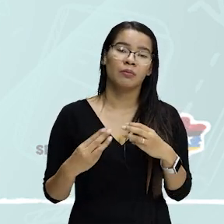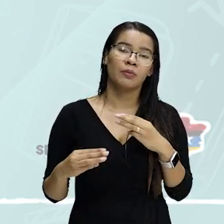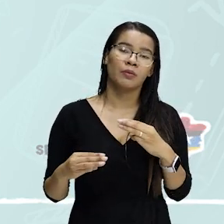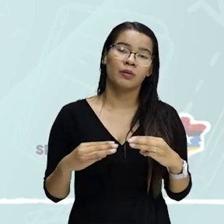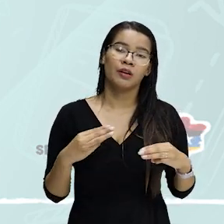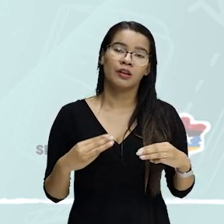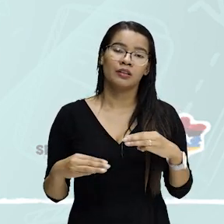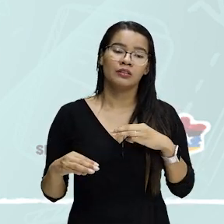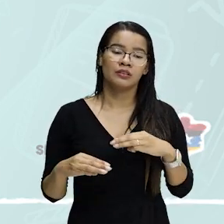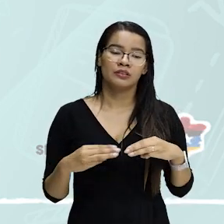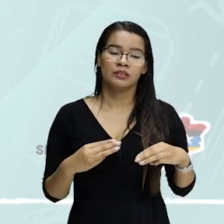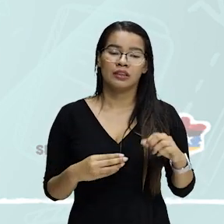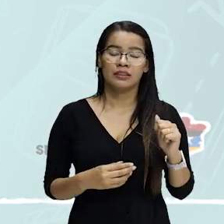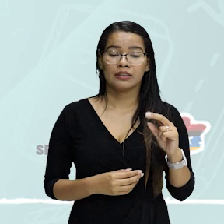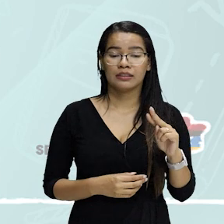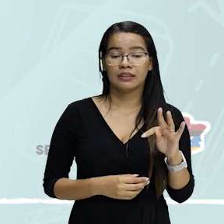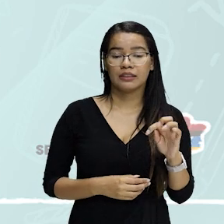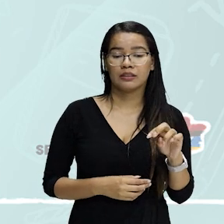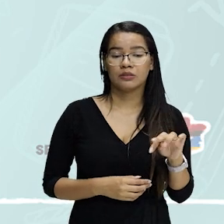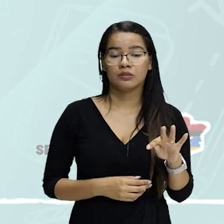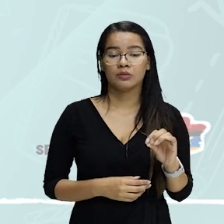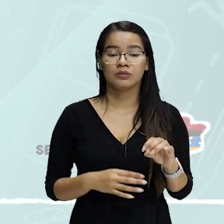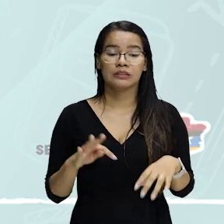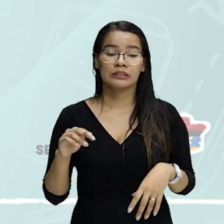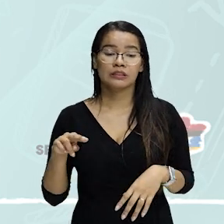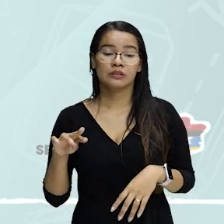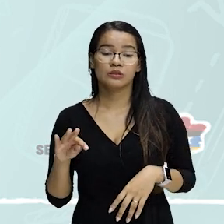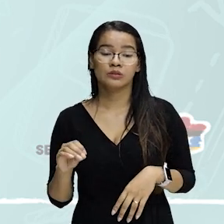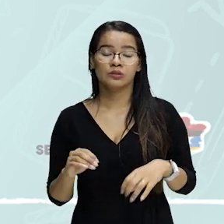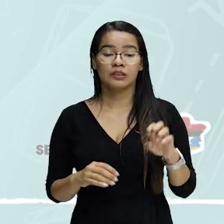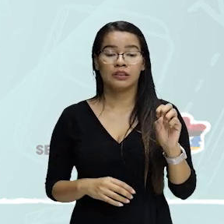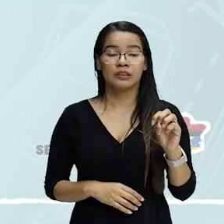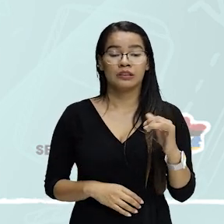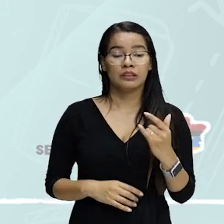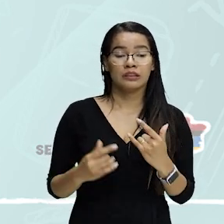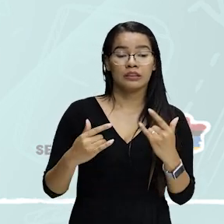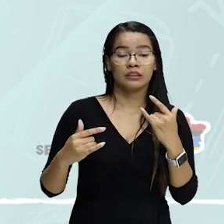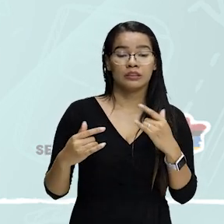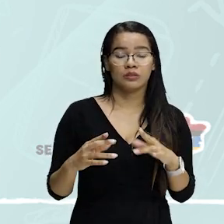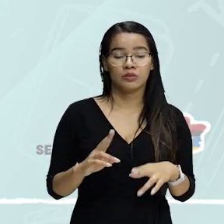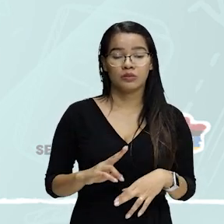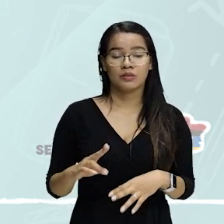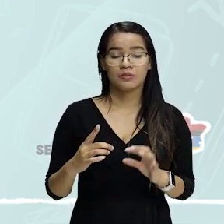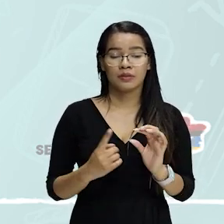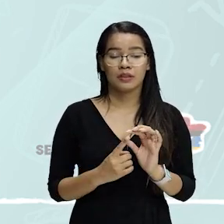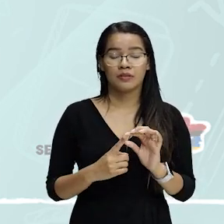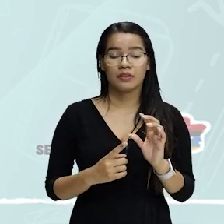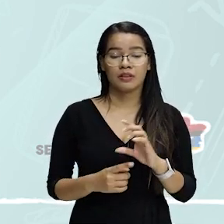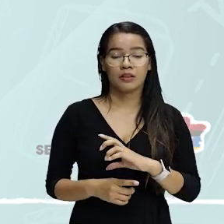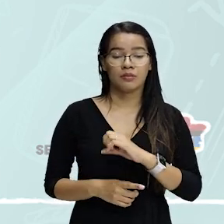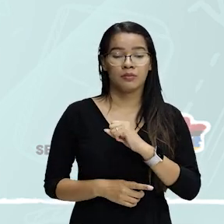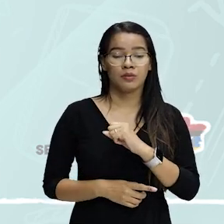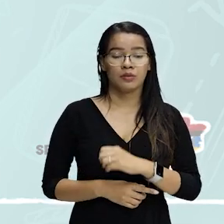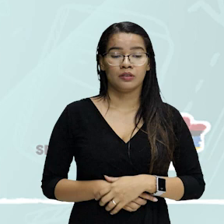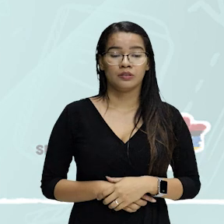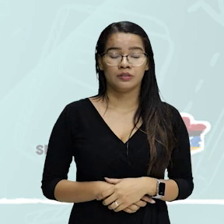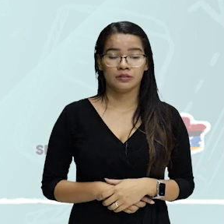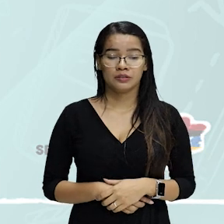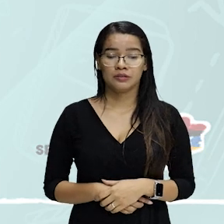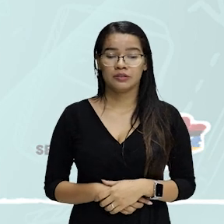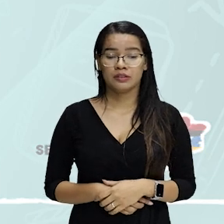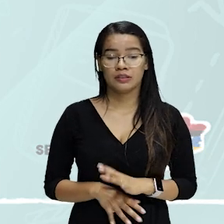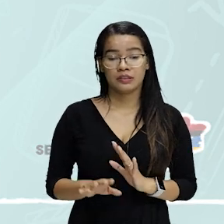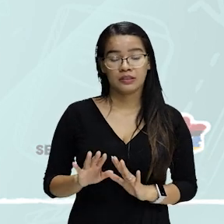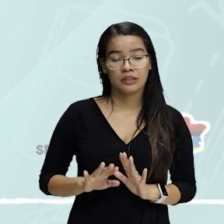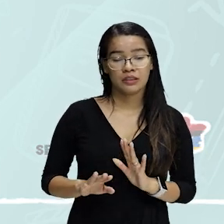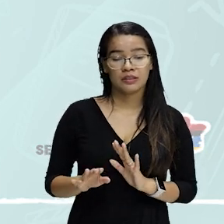musicalidade, atento, tanto, encanto, pensamento, usa as palavras amor, o atento, usa a palavra zelo,